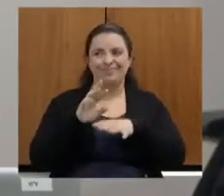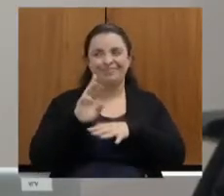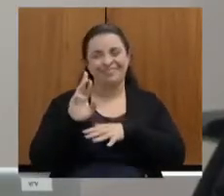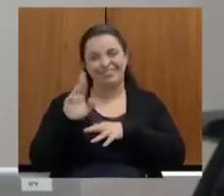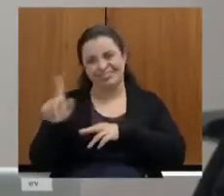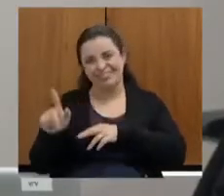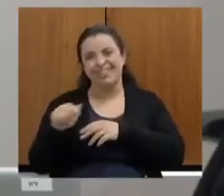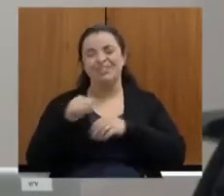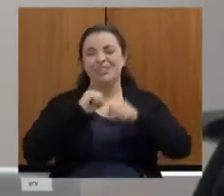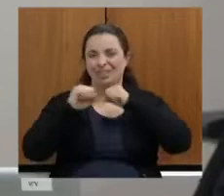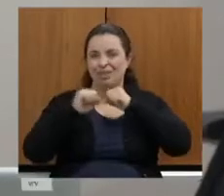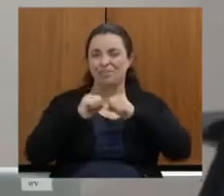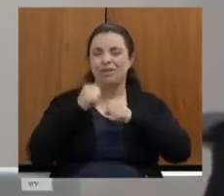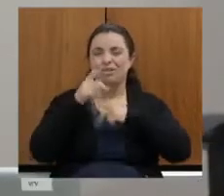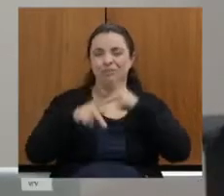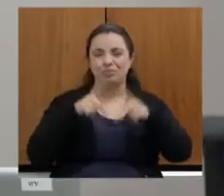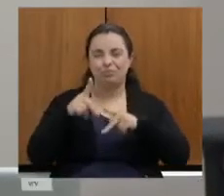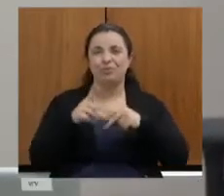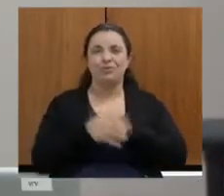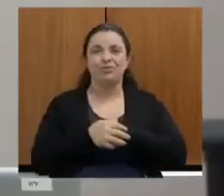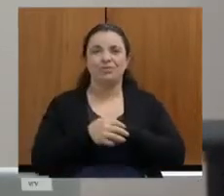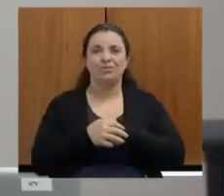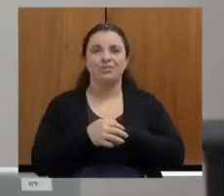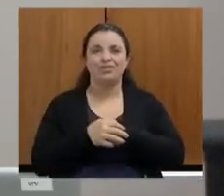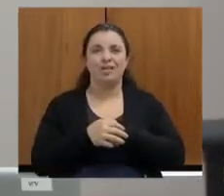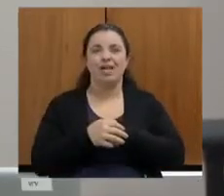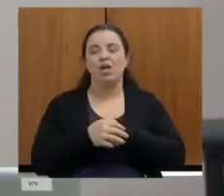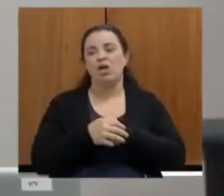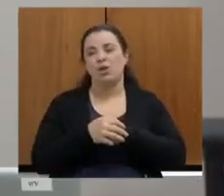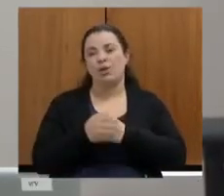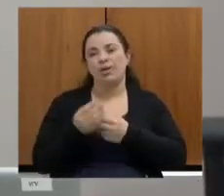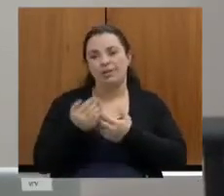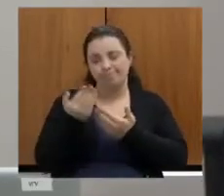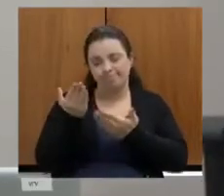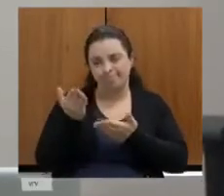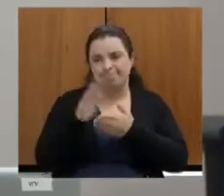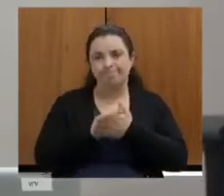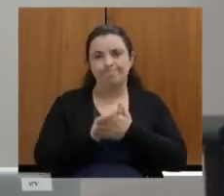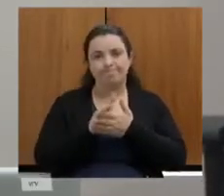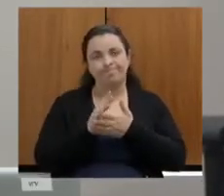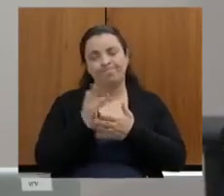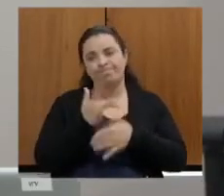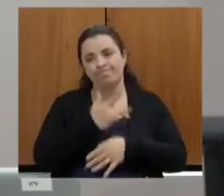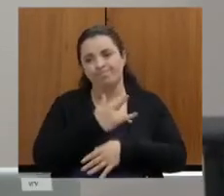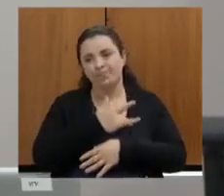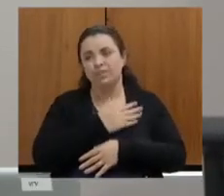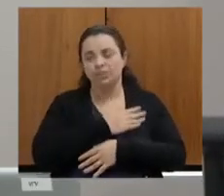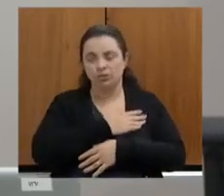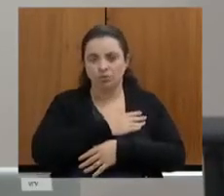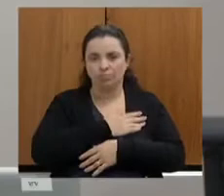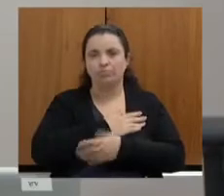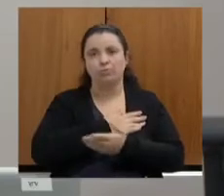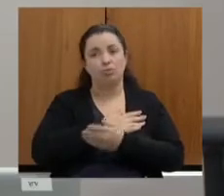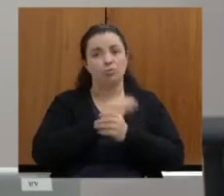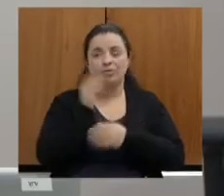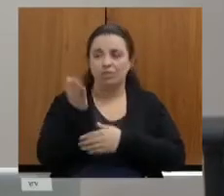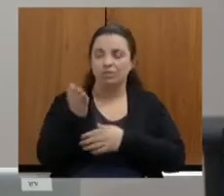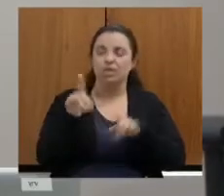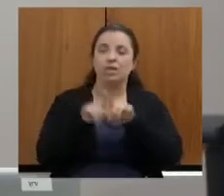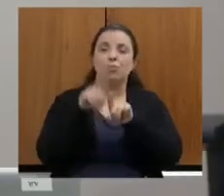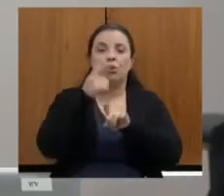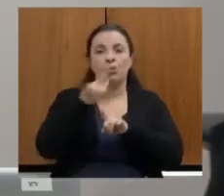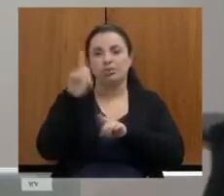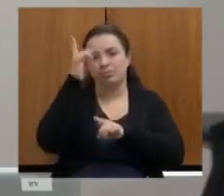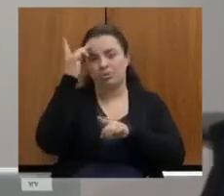você Mônica Mas para todos os as pessoas que foram atingidas pelo crime da vale essa marca mhp que